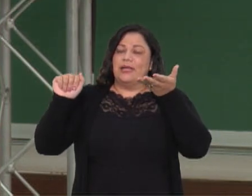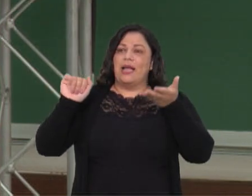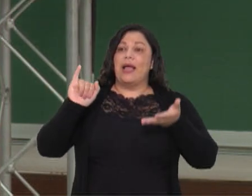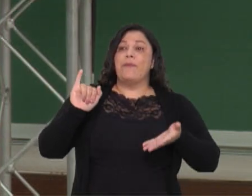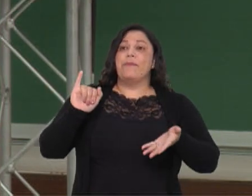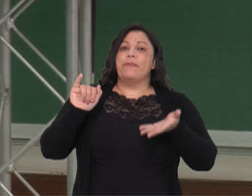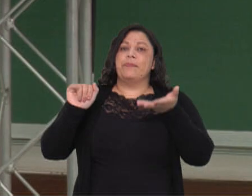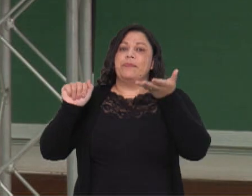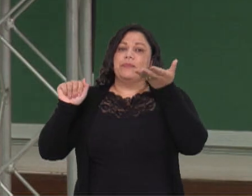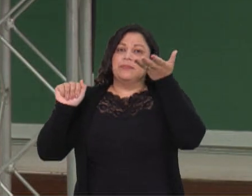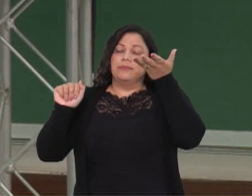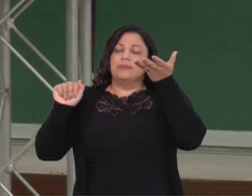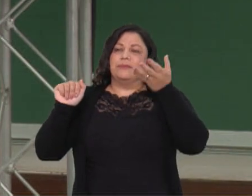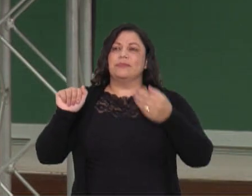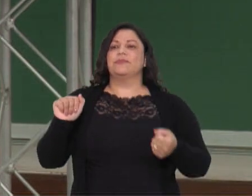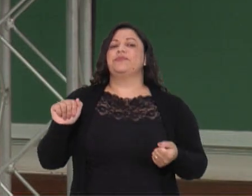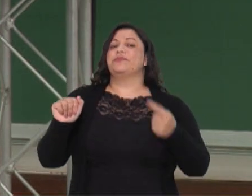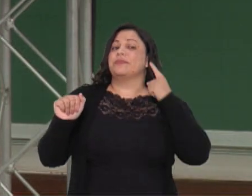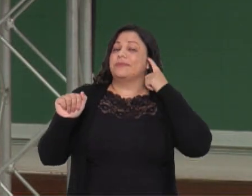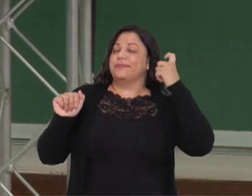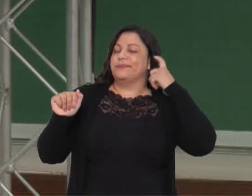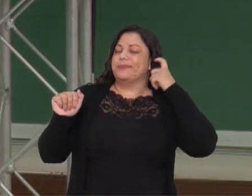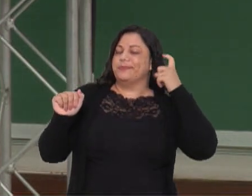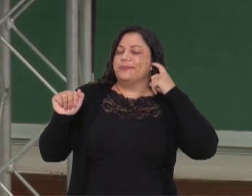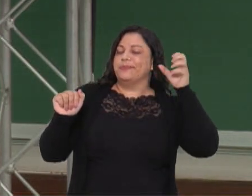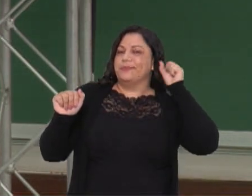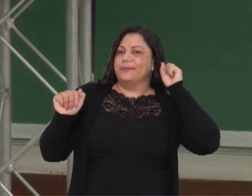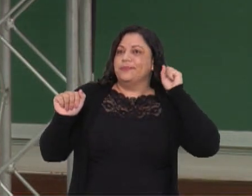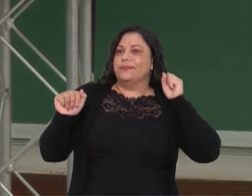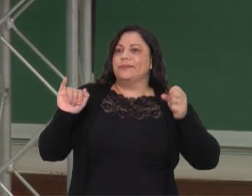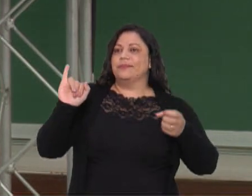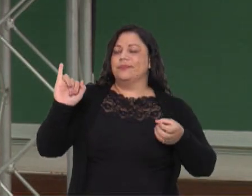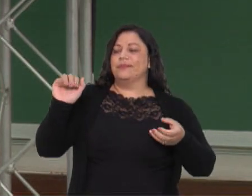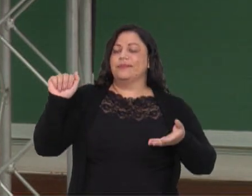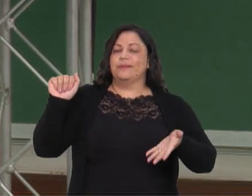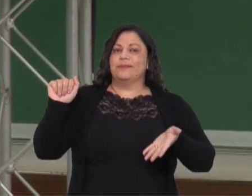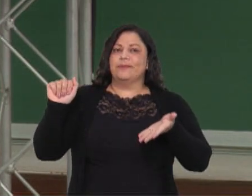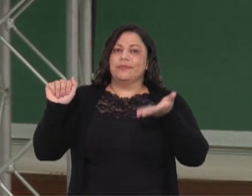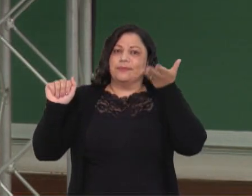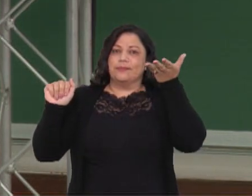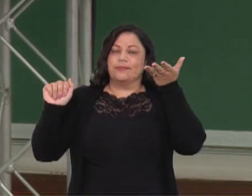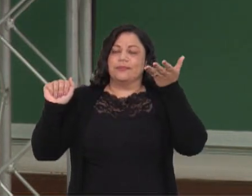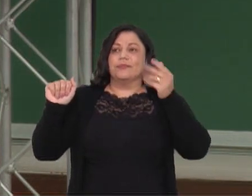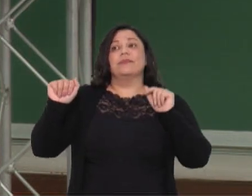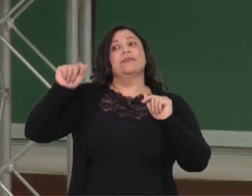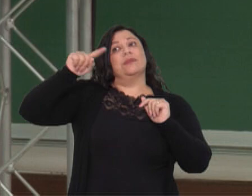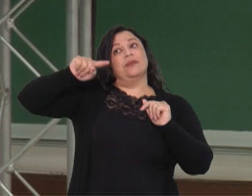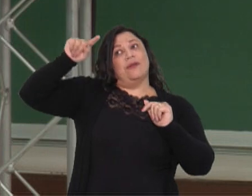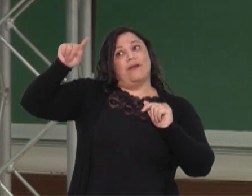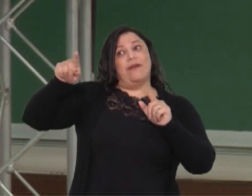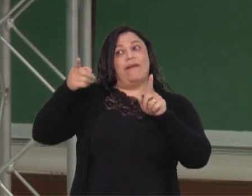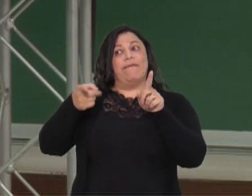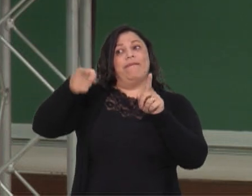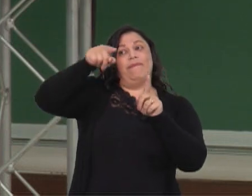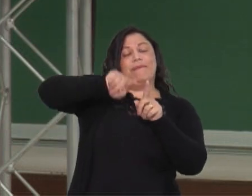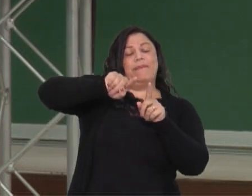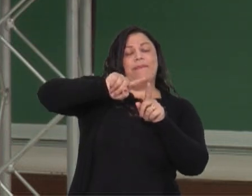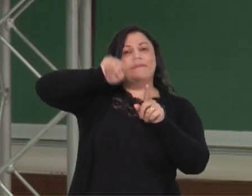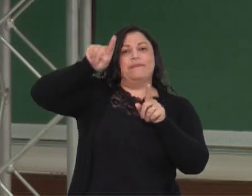ela está subindo. Então, quando isso acontece, vai o acento na sílaba